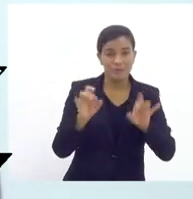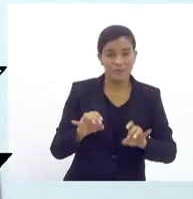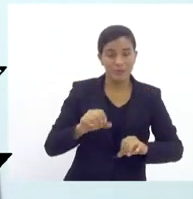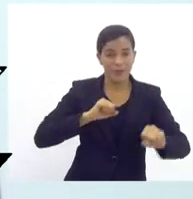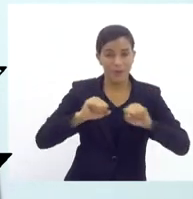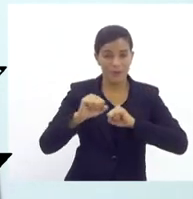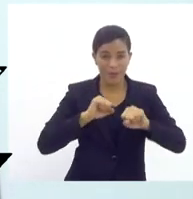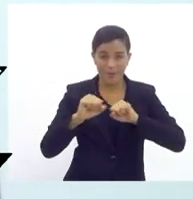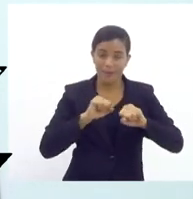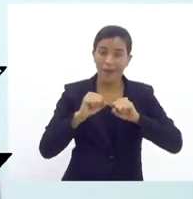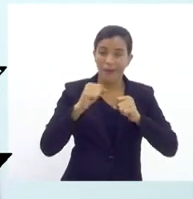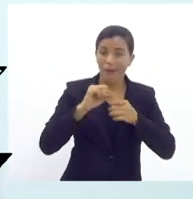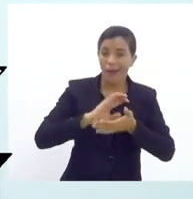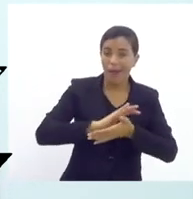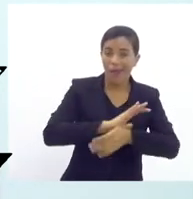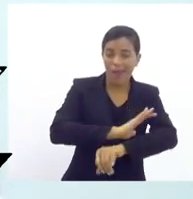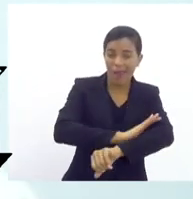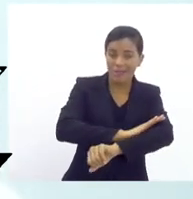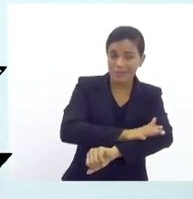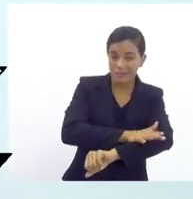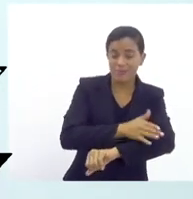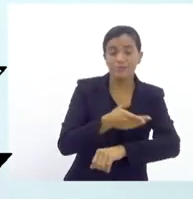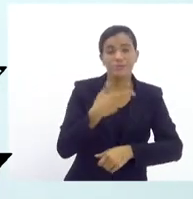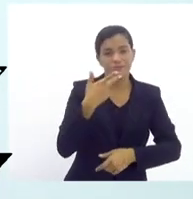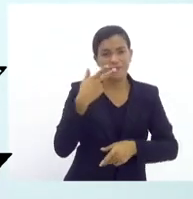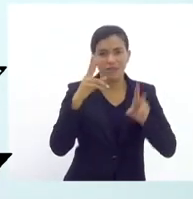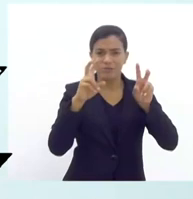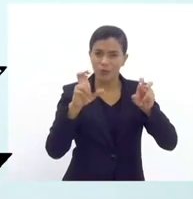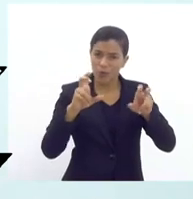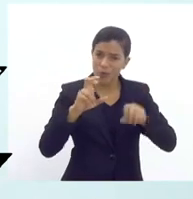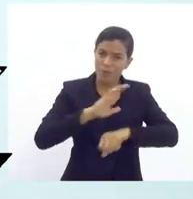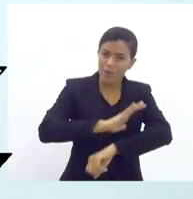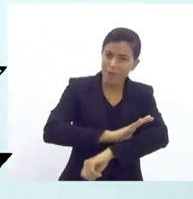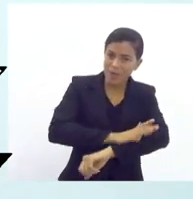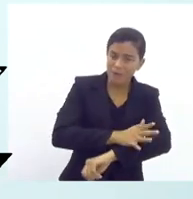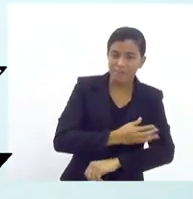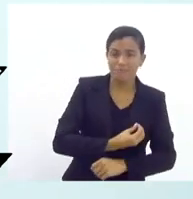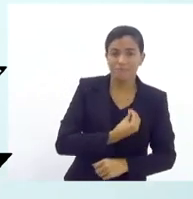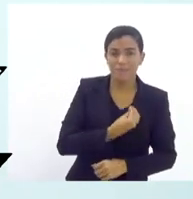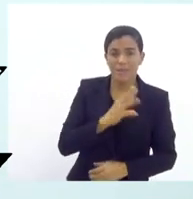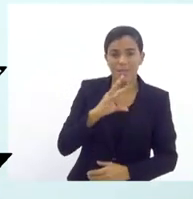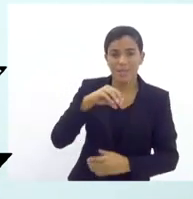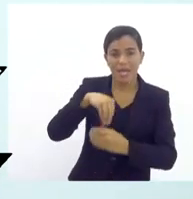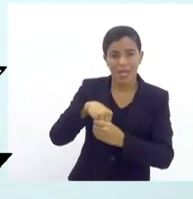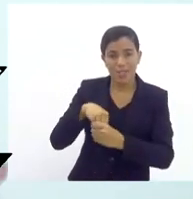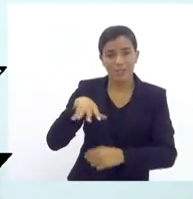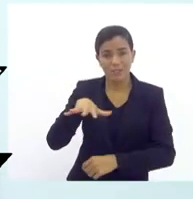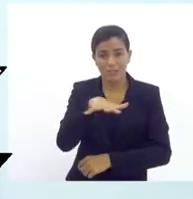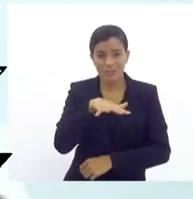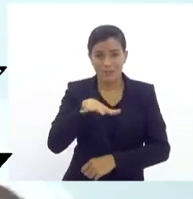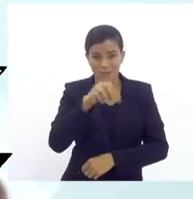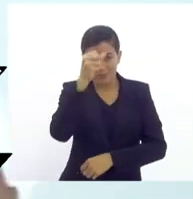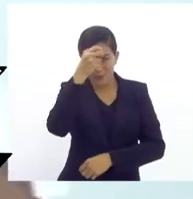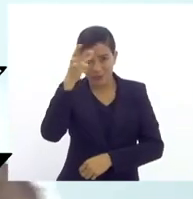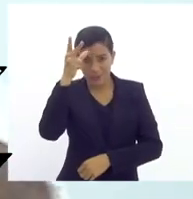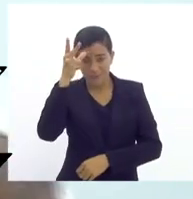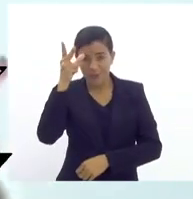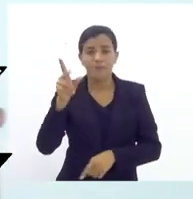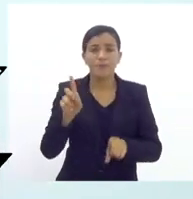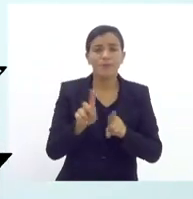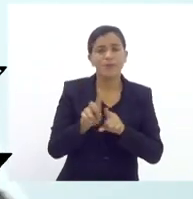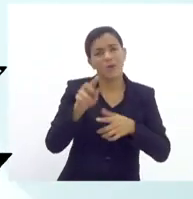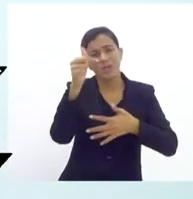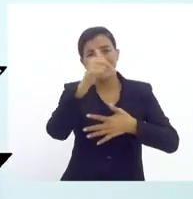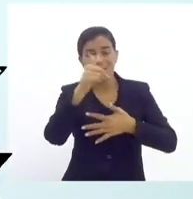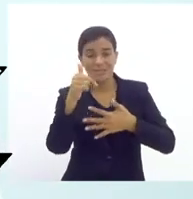combate ao racismo para a gente tratar o racismo existe dentro de dentro desse município em todas